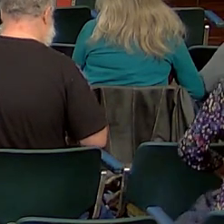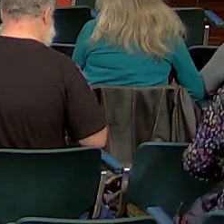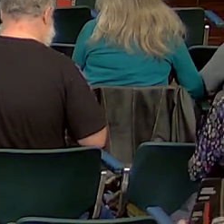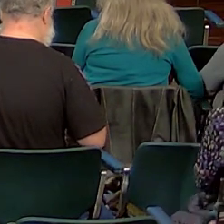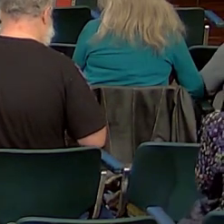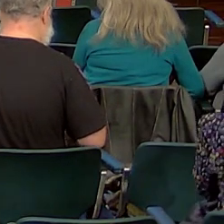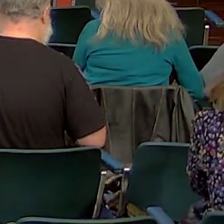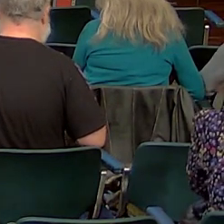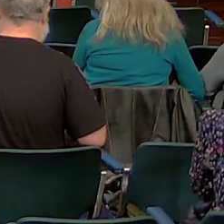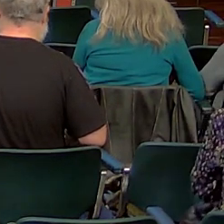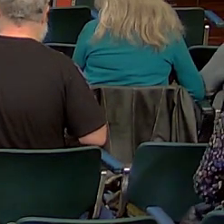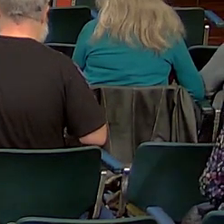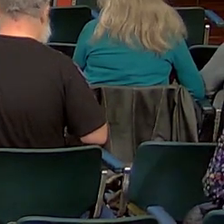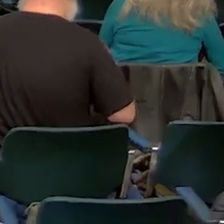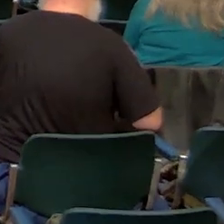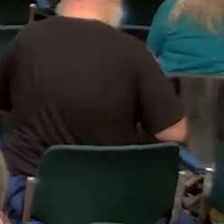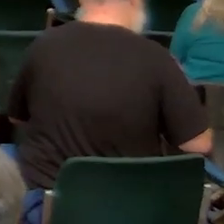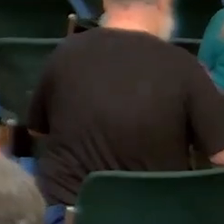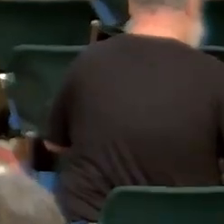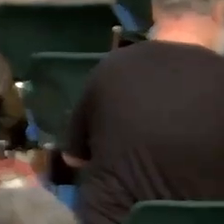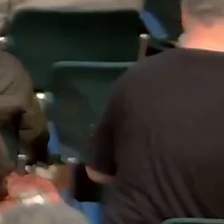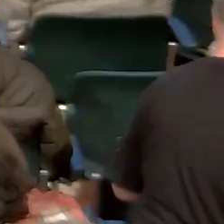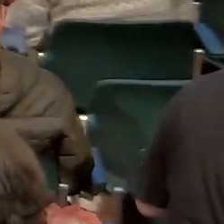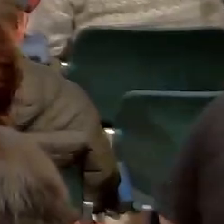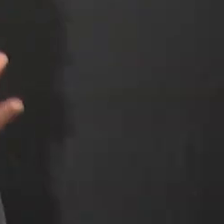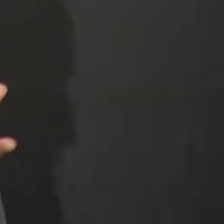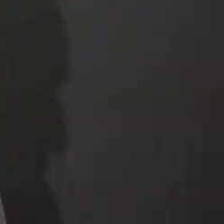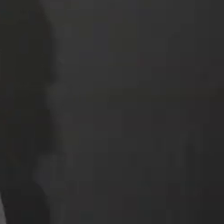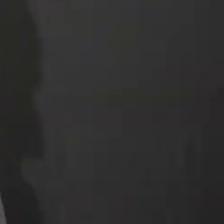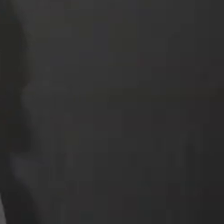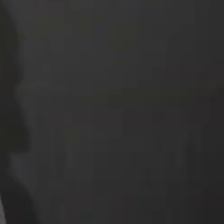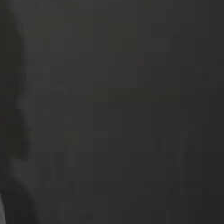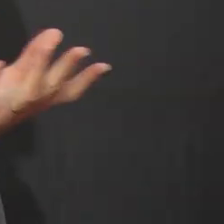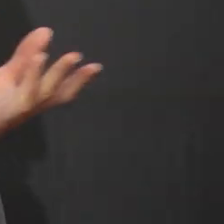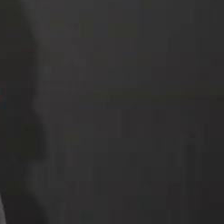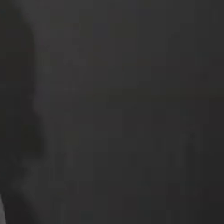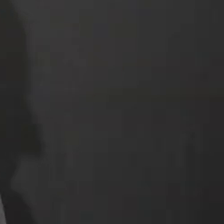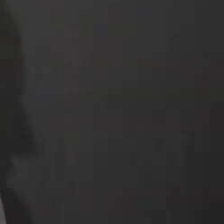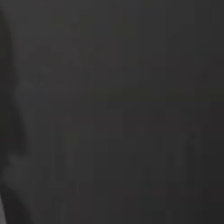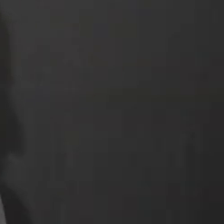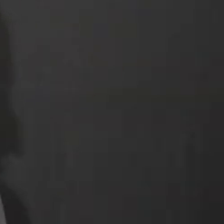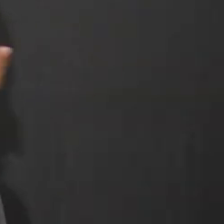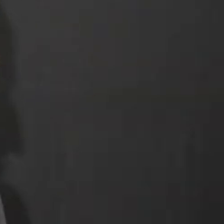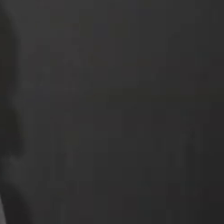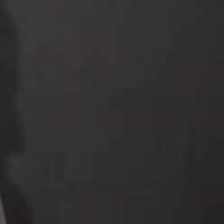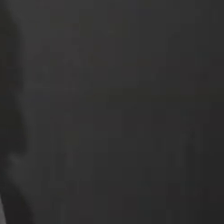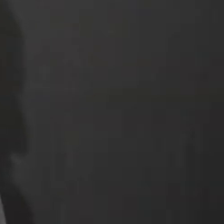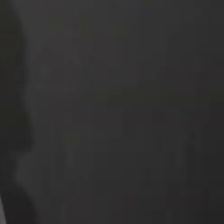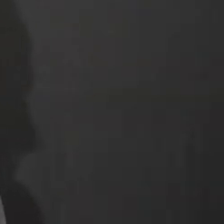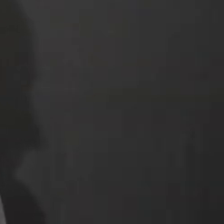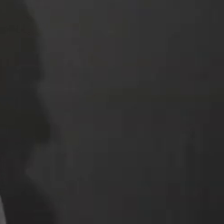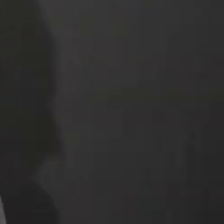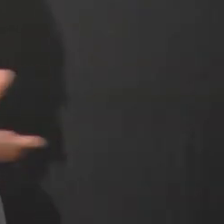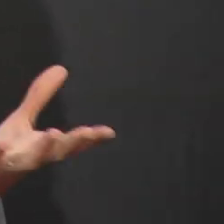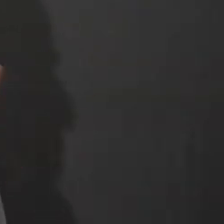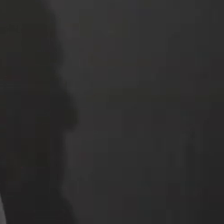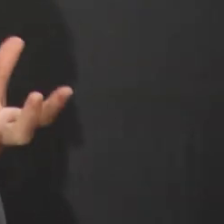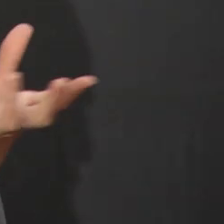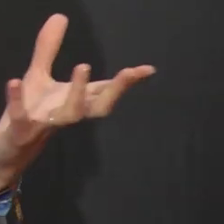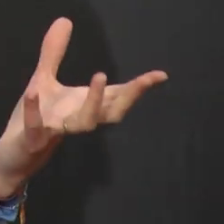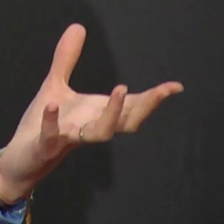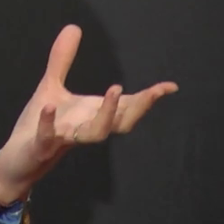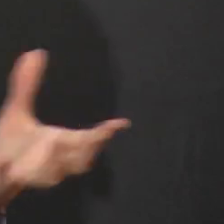máis rápido, non? E probablemente, pois por ter esa terra común tan parecida, norte de Portugal e Galicia, pois tamén temos un xeito de ser